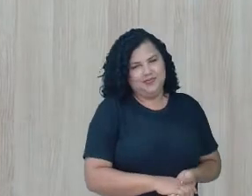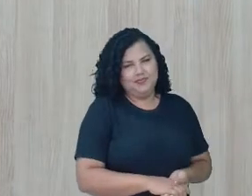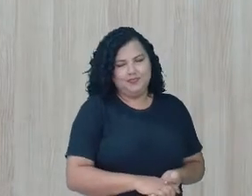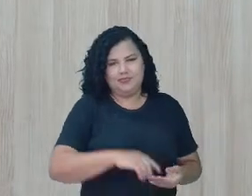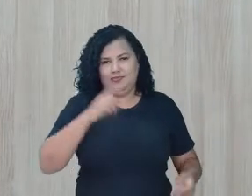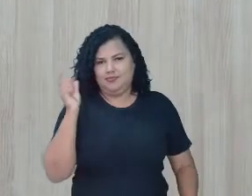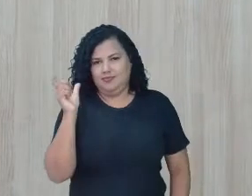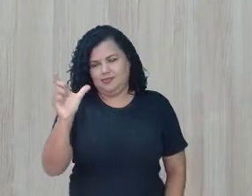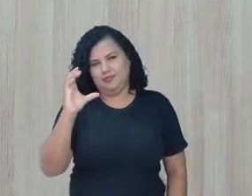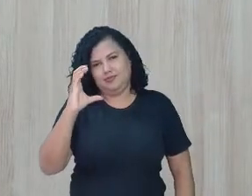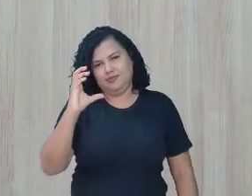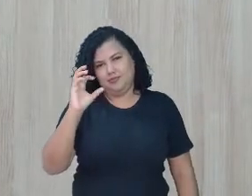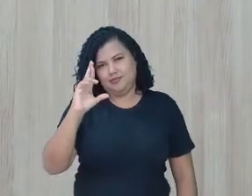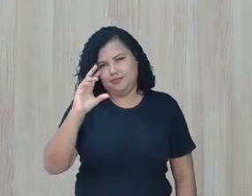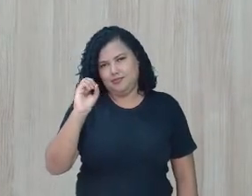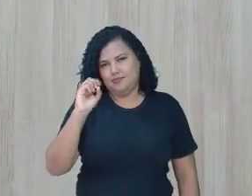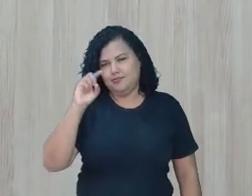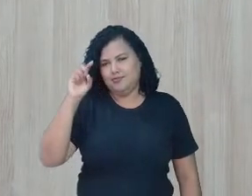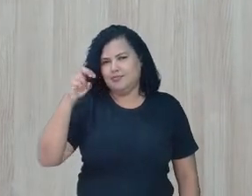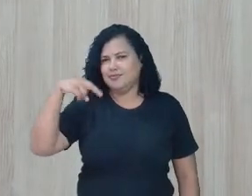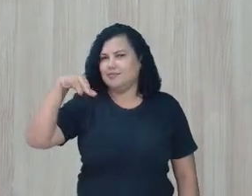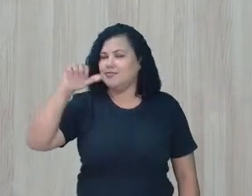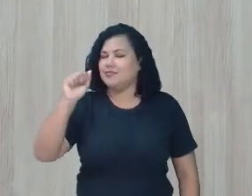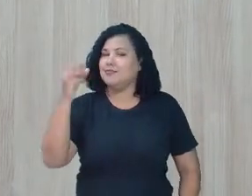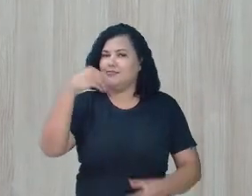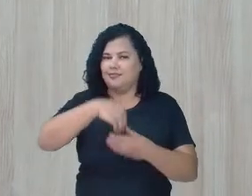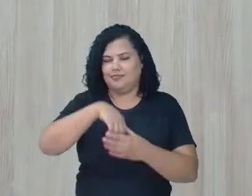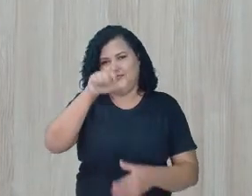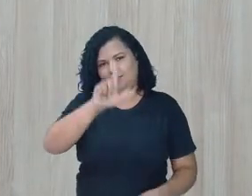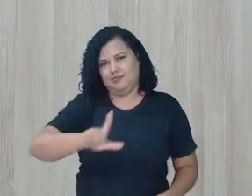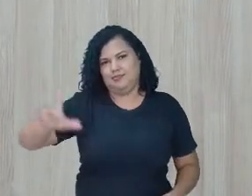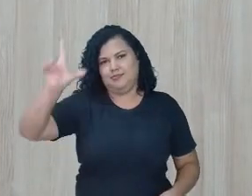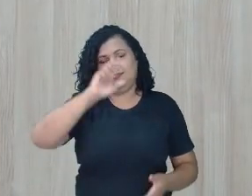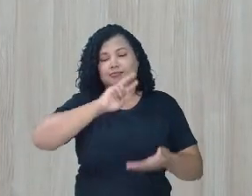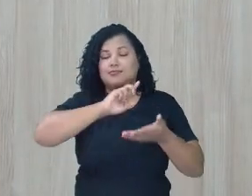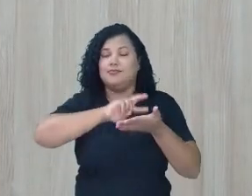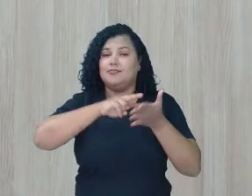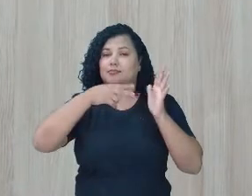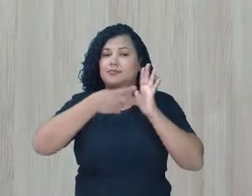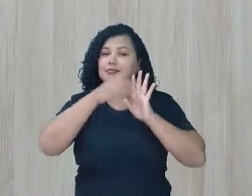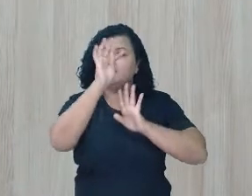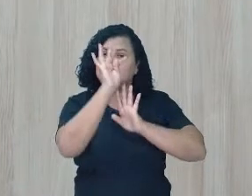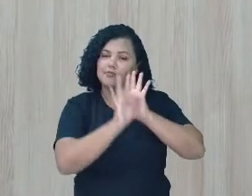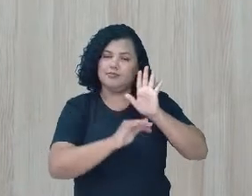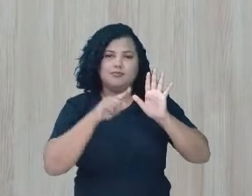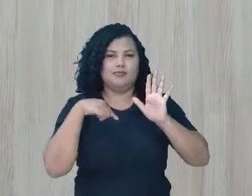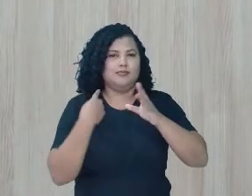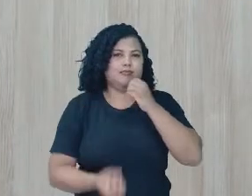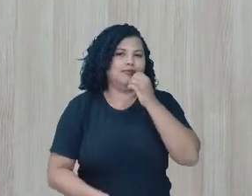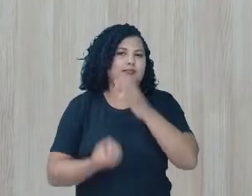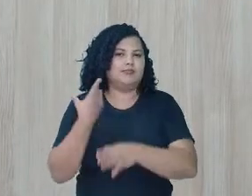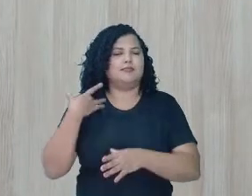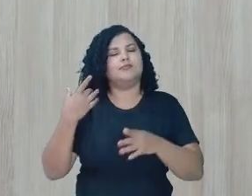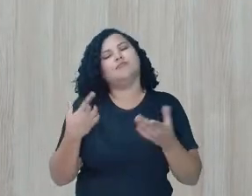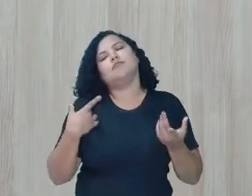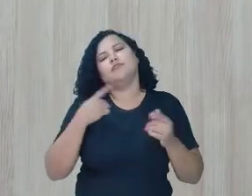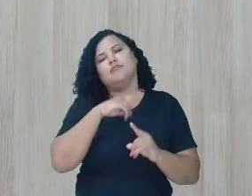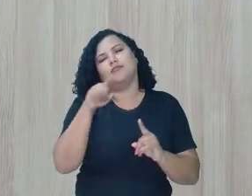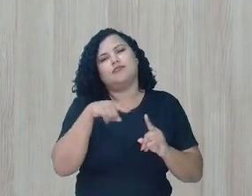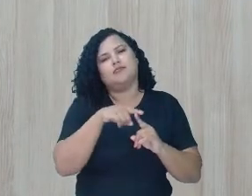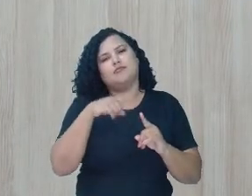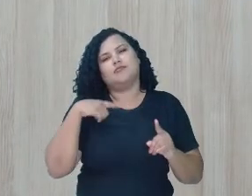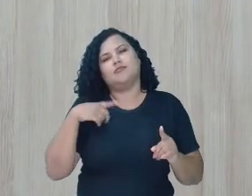literatura significa uma outra coisa, significa um texto, né, que a gente produz mais com esse sentido aí de